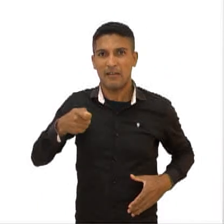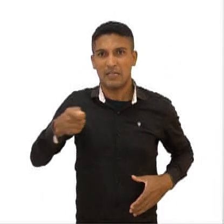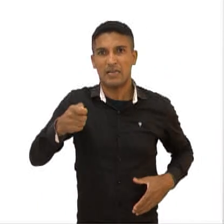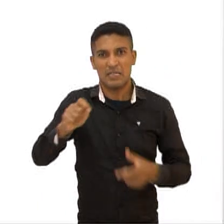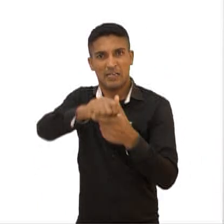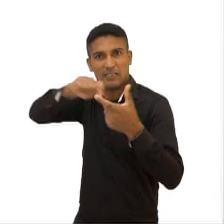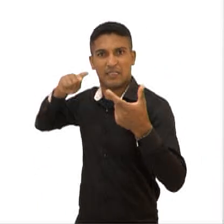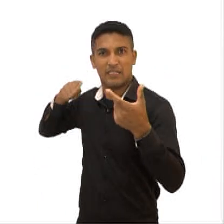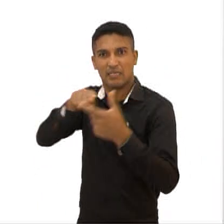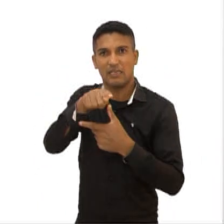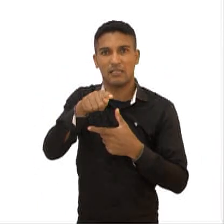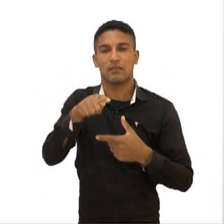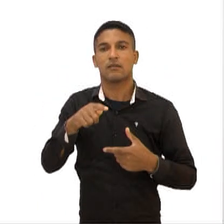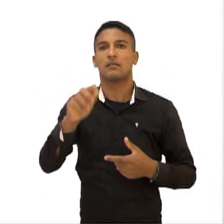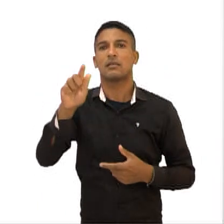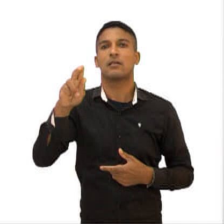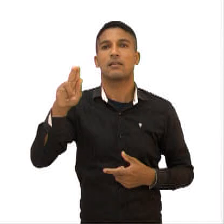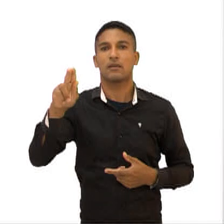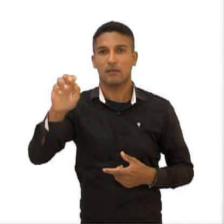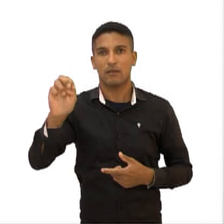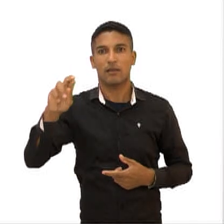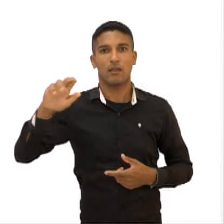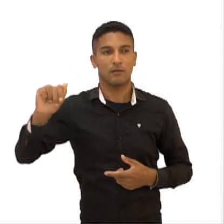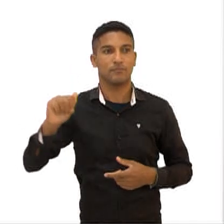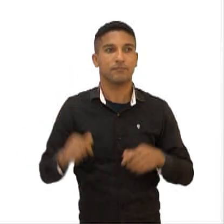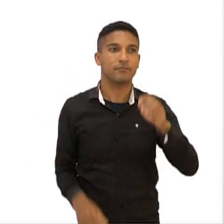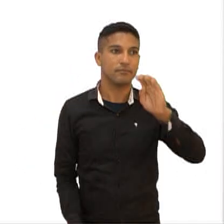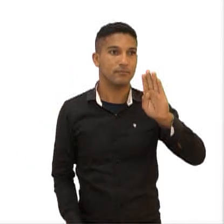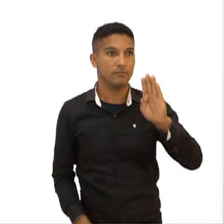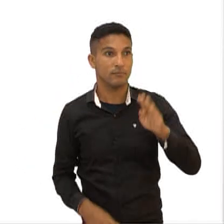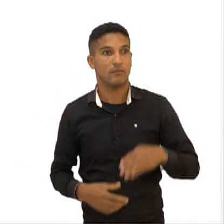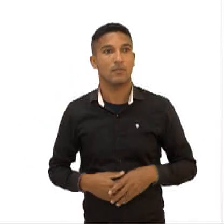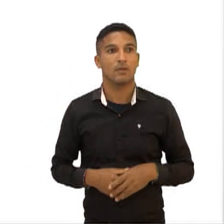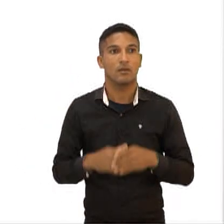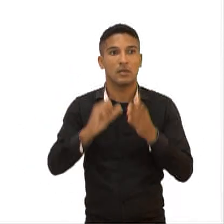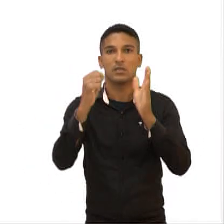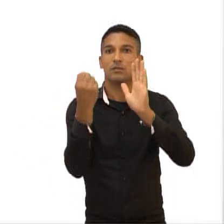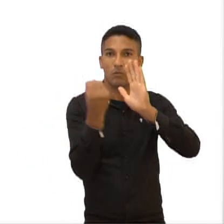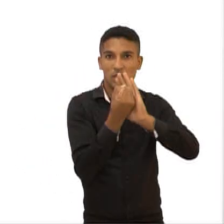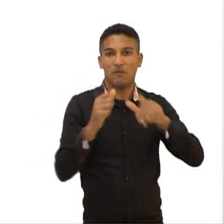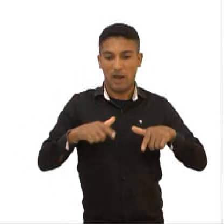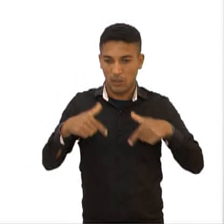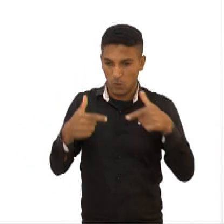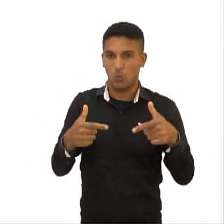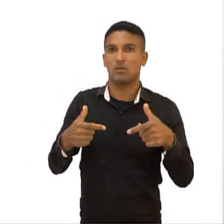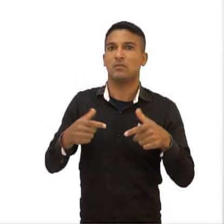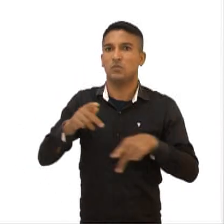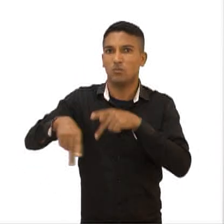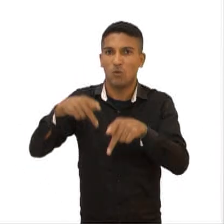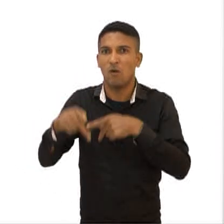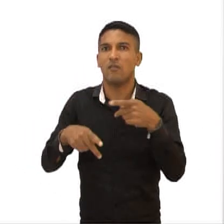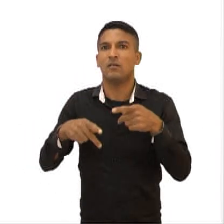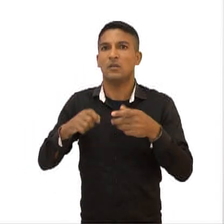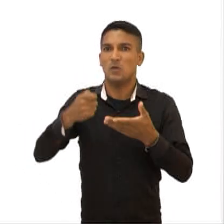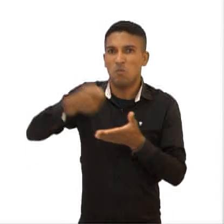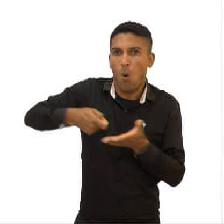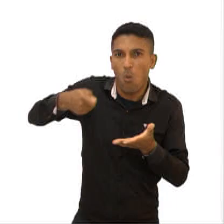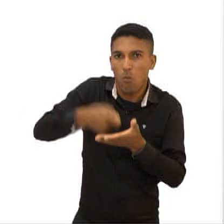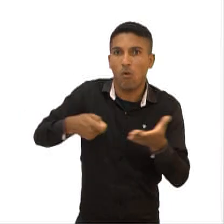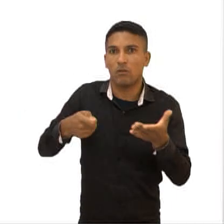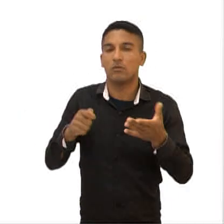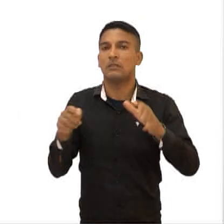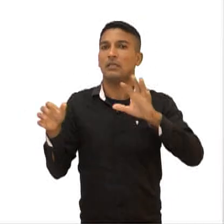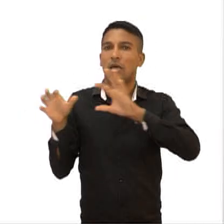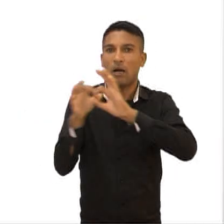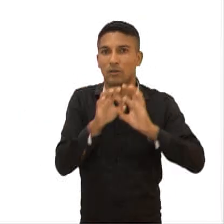a luta, a identidade, a união do povo peruano. Será que é isso? E C. Tiene como lema el